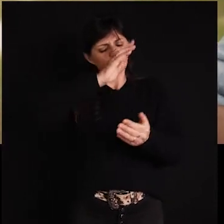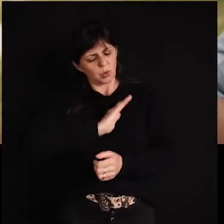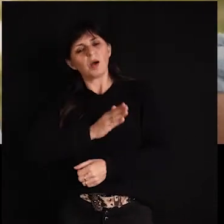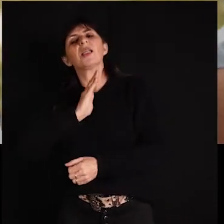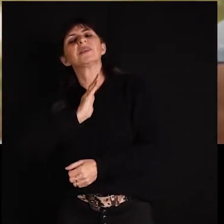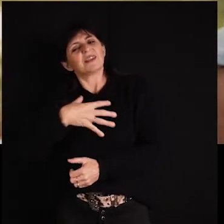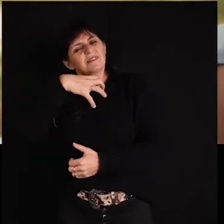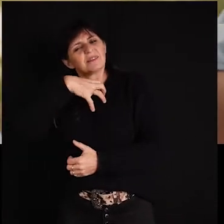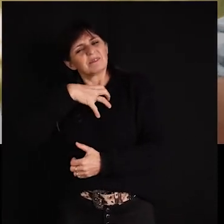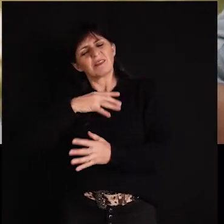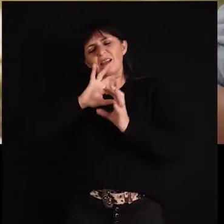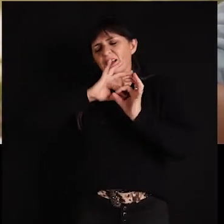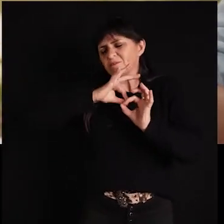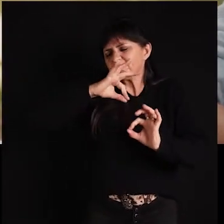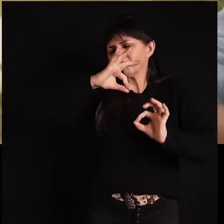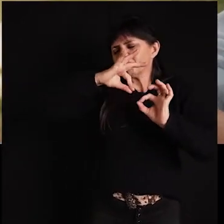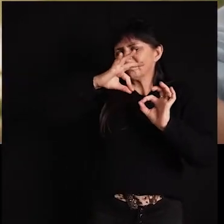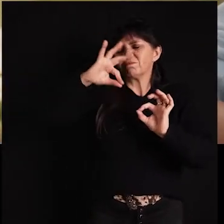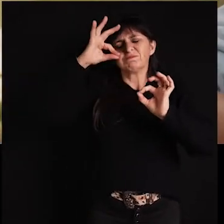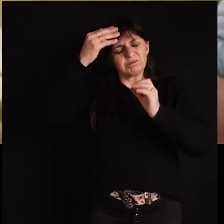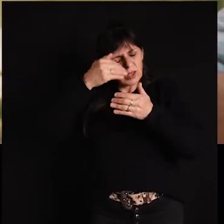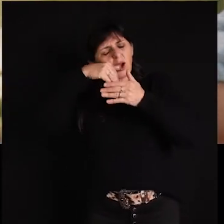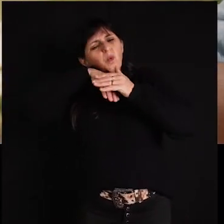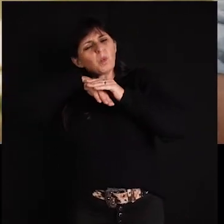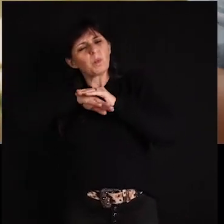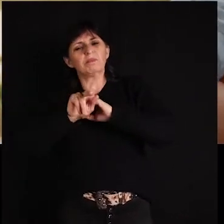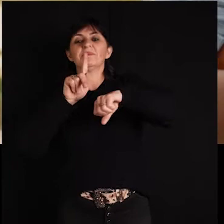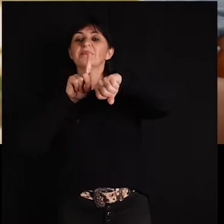a alma embaixo do pala. O tempo que